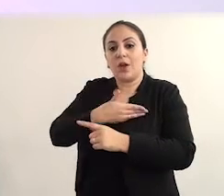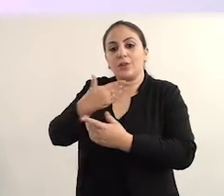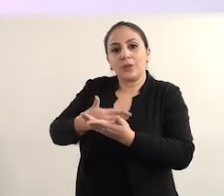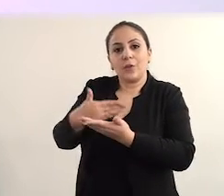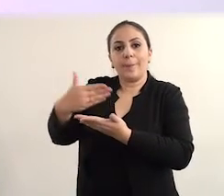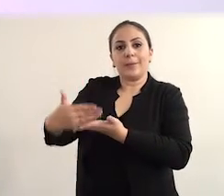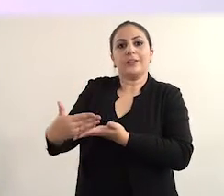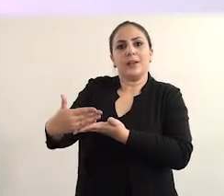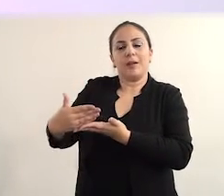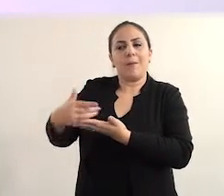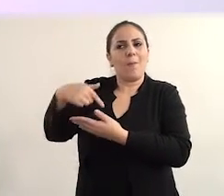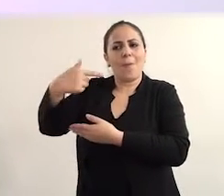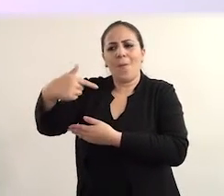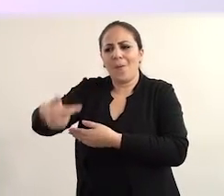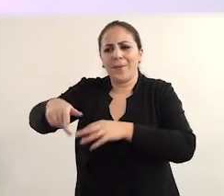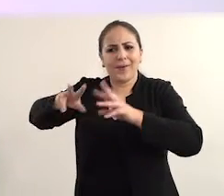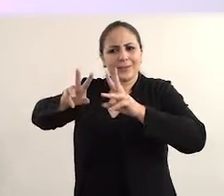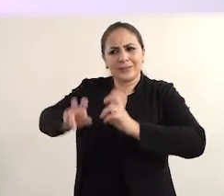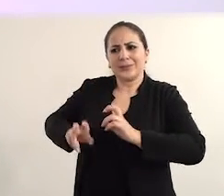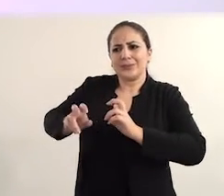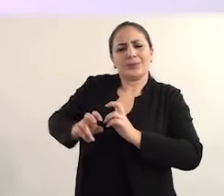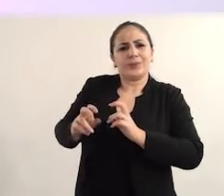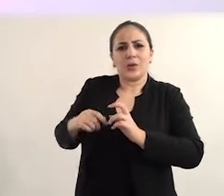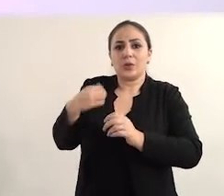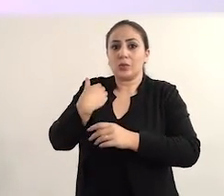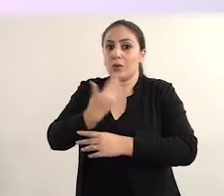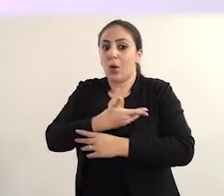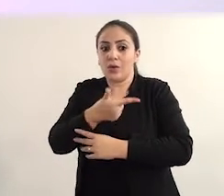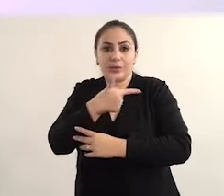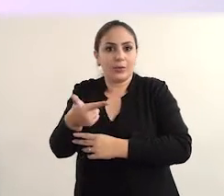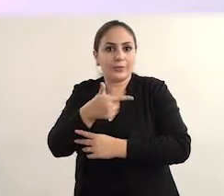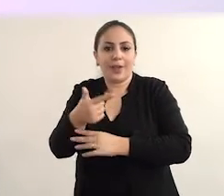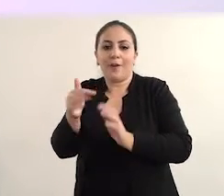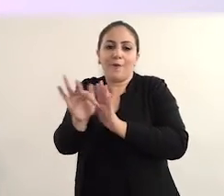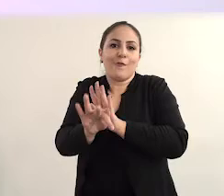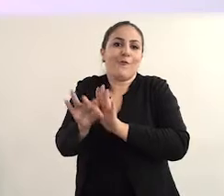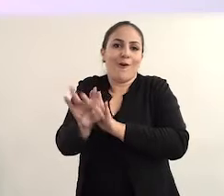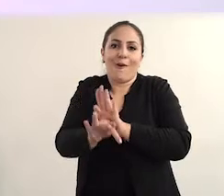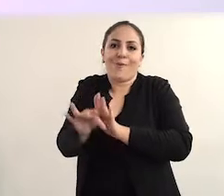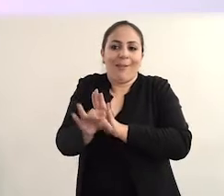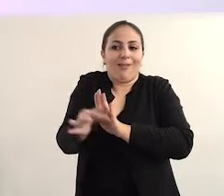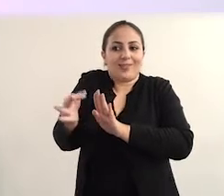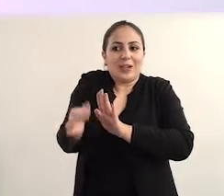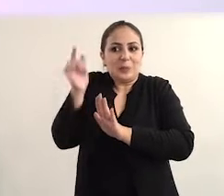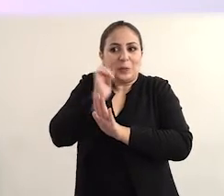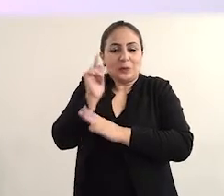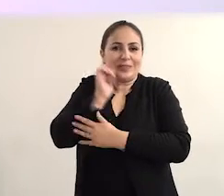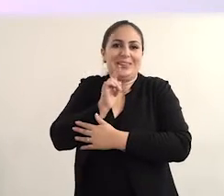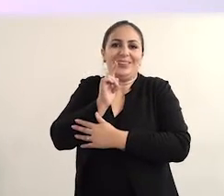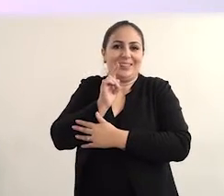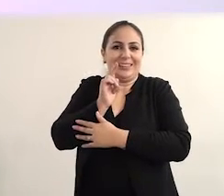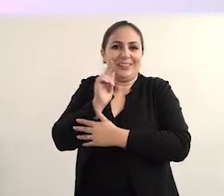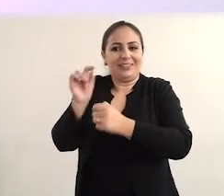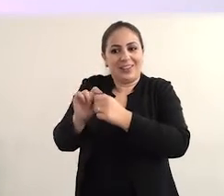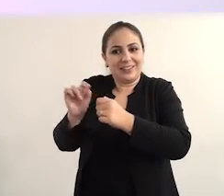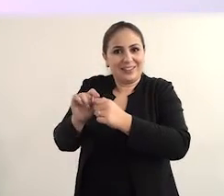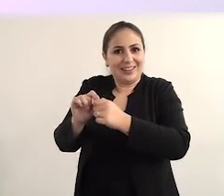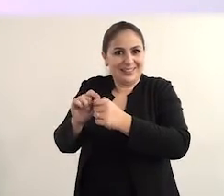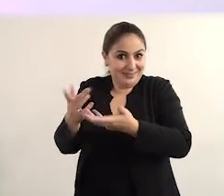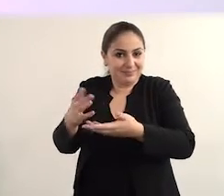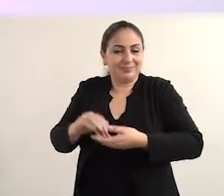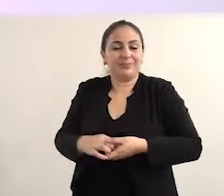por outras questões que vieram, né? A gente não tem uma fórmula para lidar com as coisas do filho, né? Então a gente